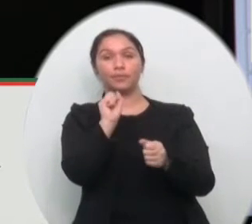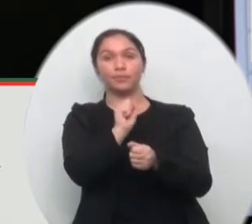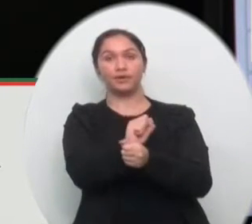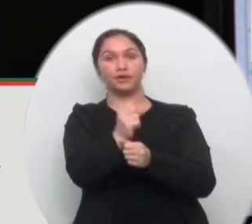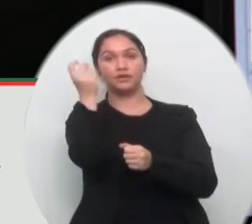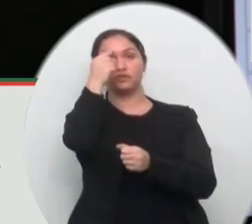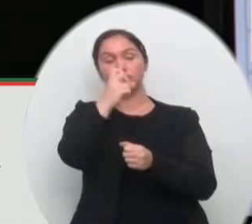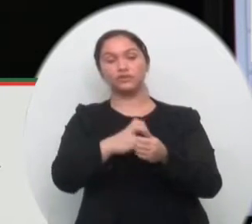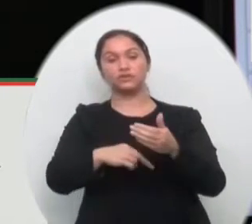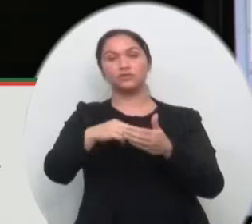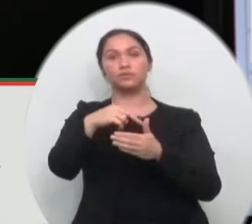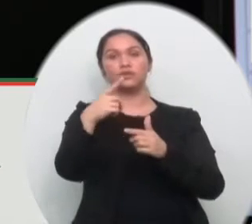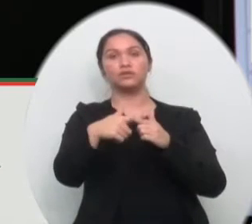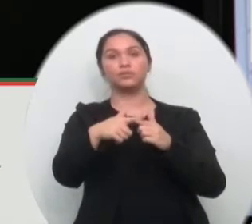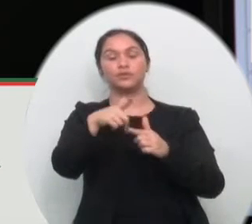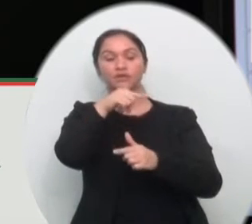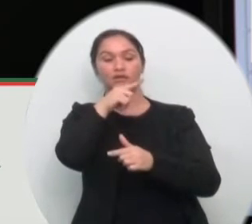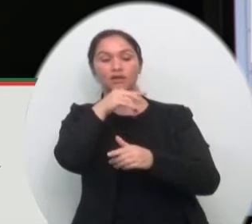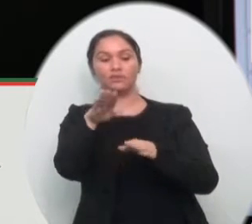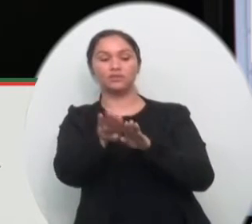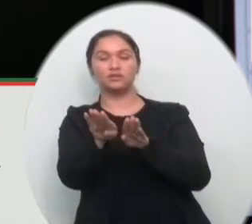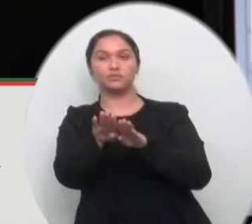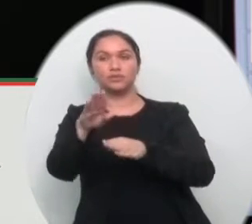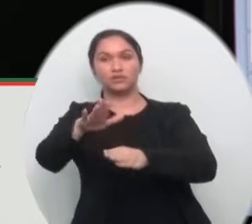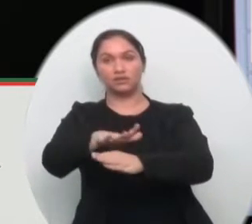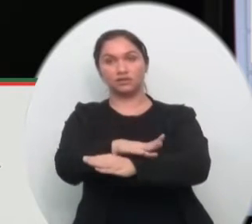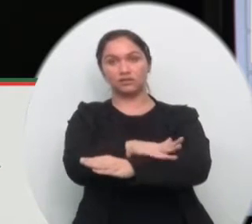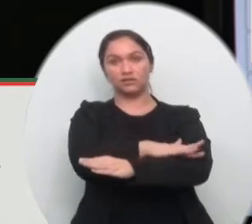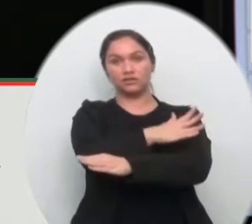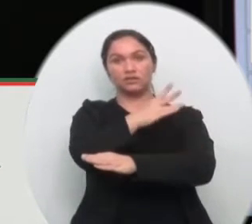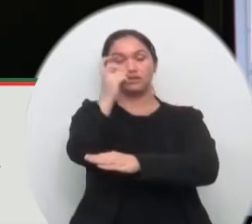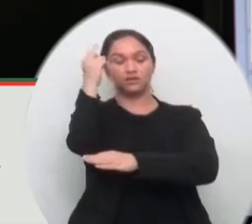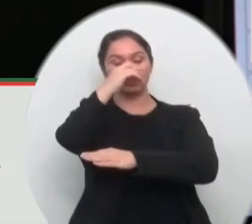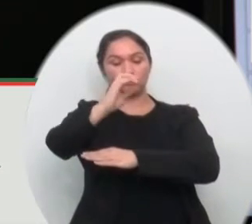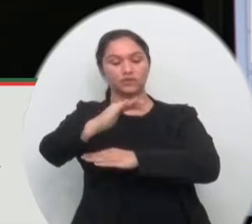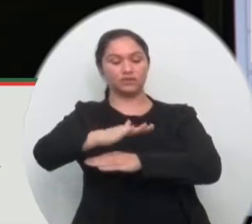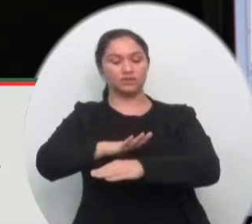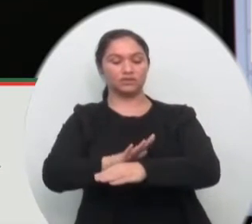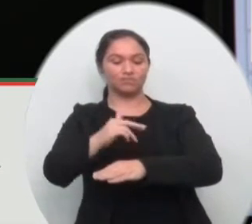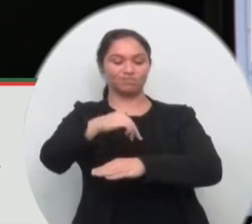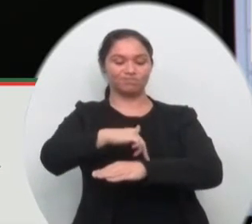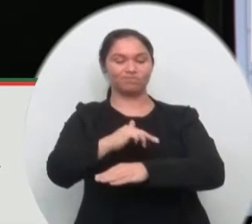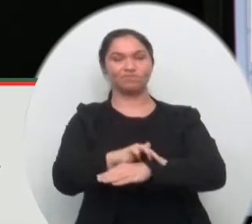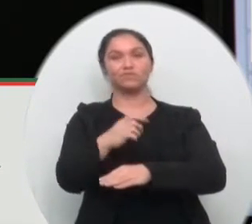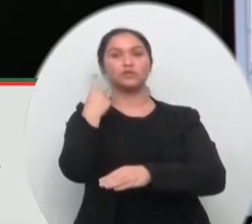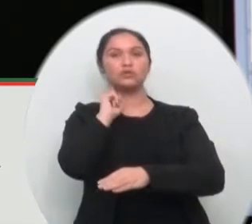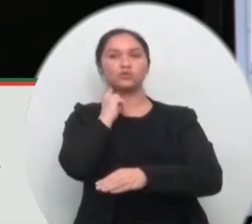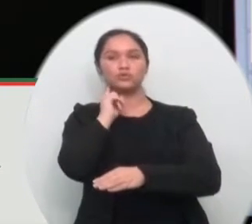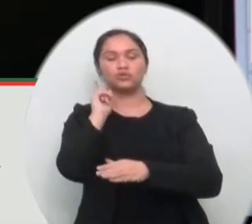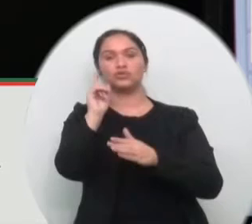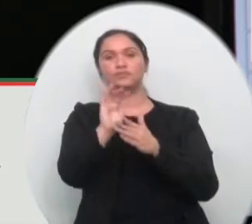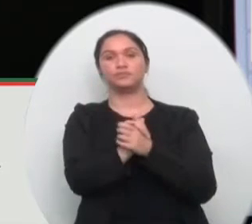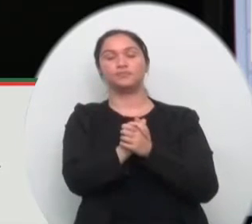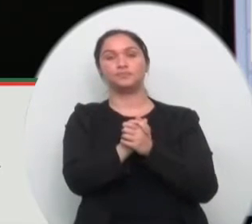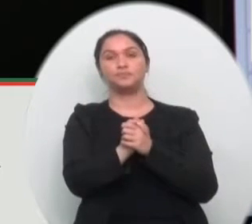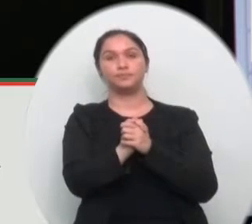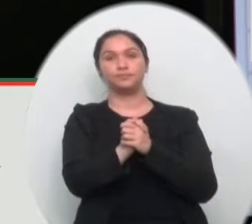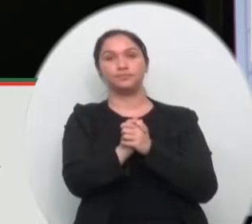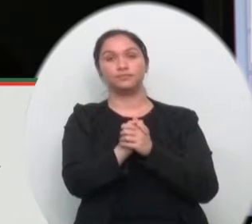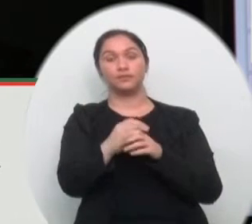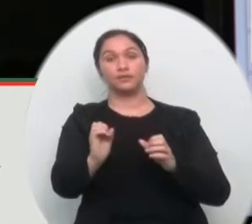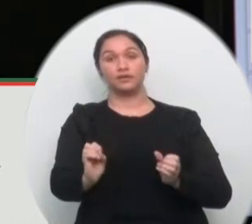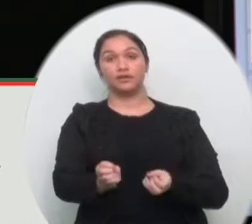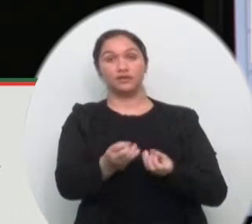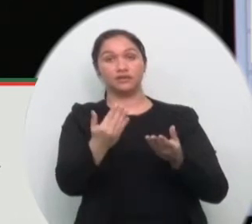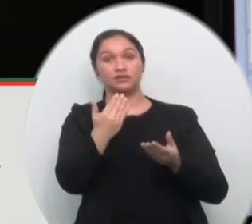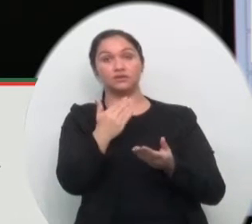na descida do Morro da Bananeira, dá um degrau de quase 30, 20 centímetros no mínimo do asfalto para o acostamento. Ou seja, se um próprio